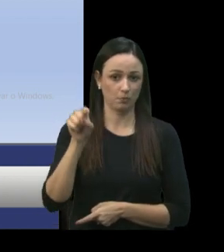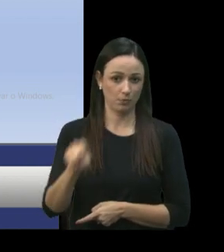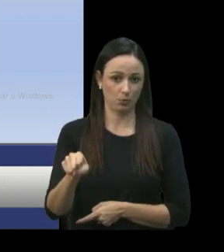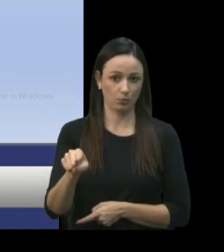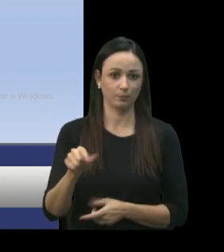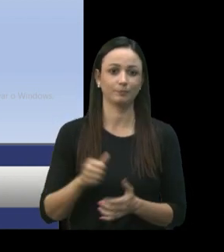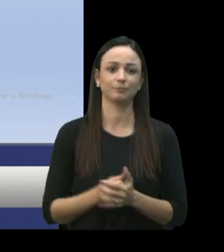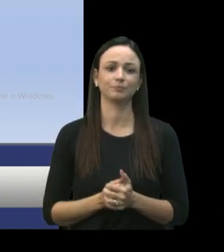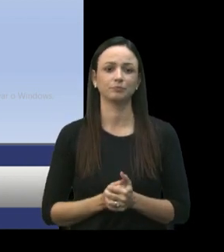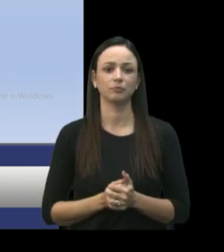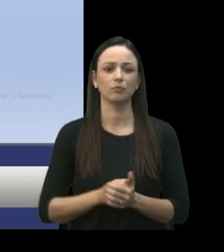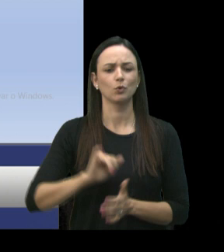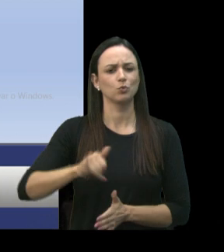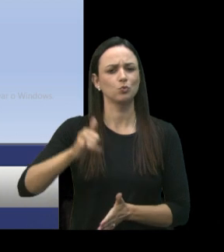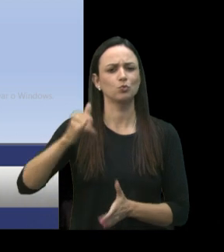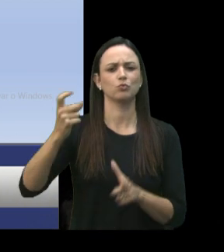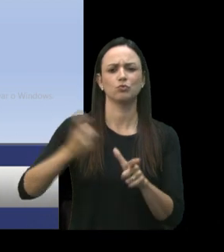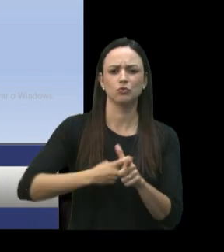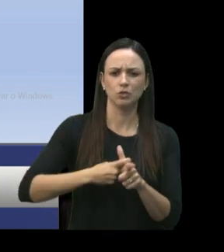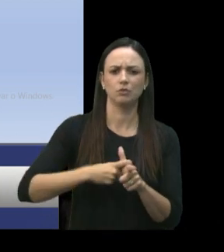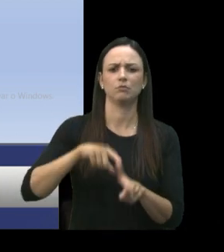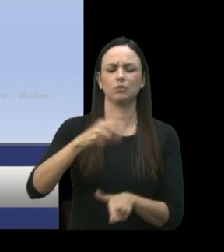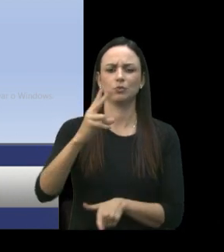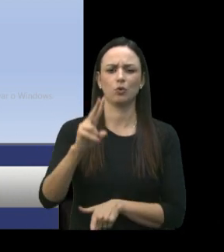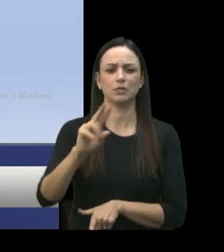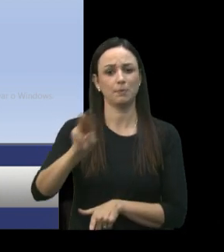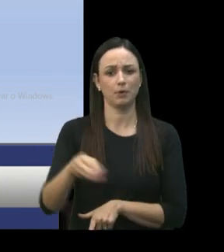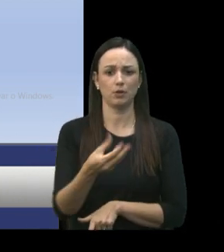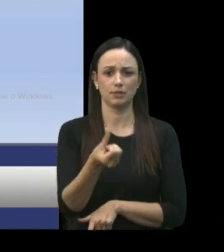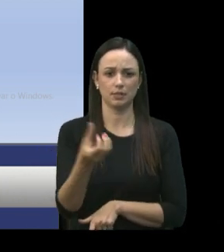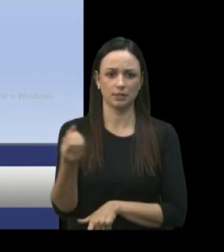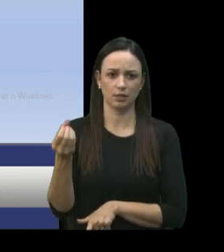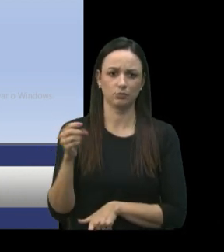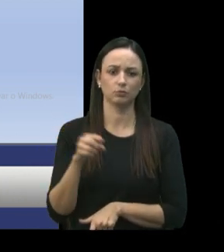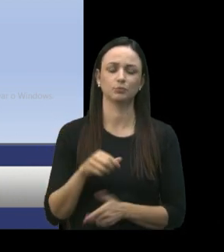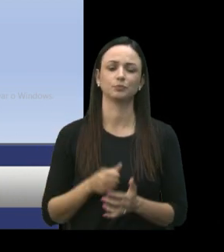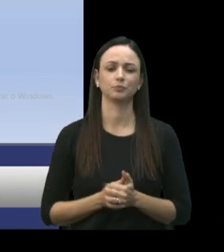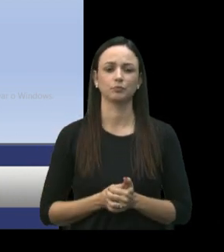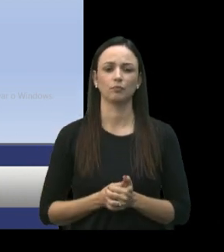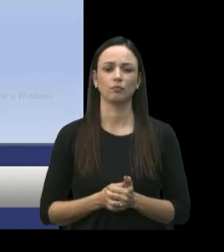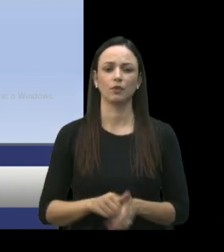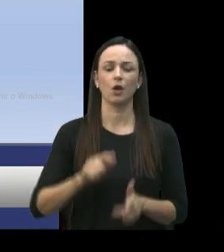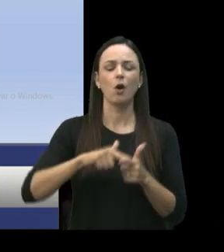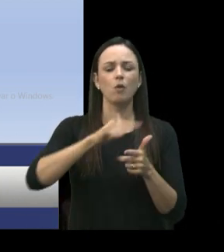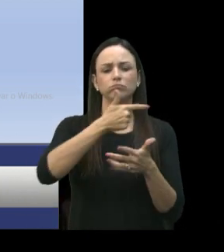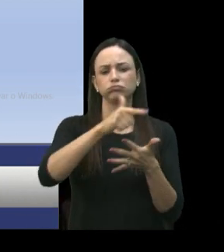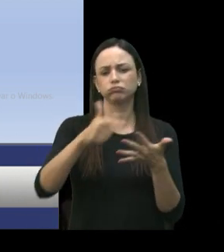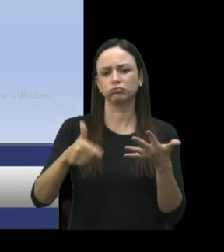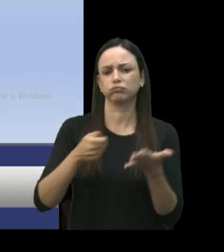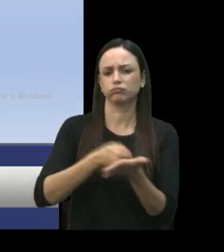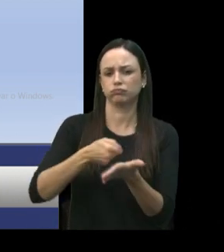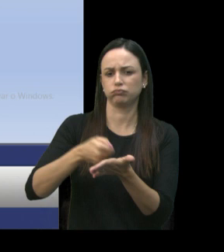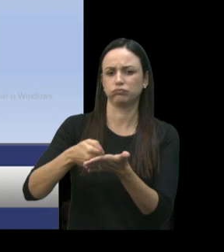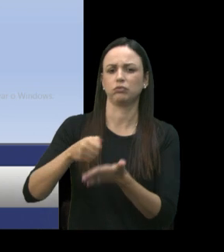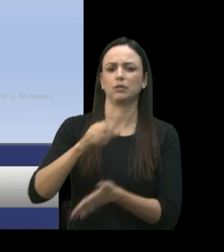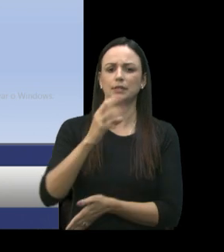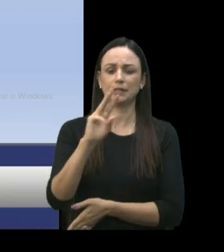238.218.000. Juros e encargos da dívida, 2.600.000. Outras despesas correntes,